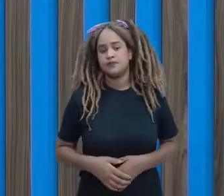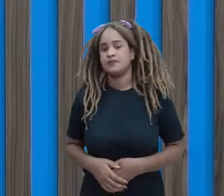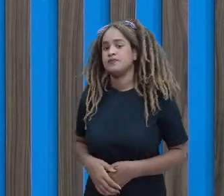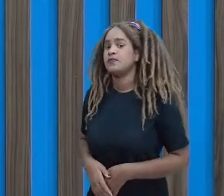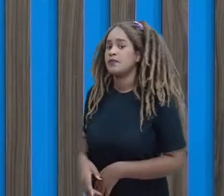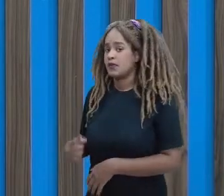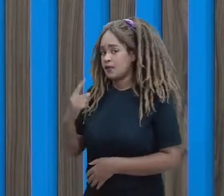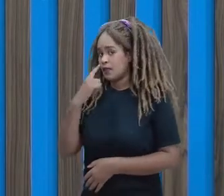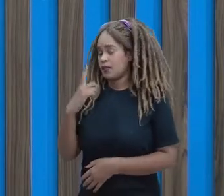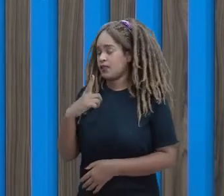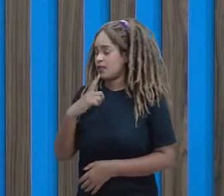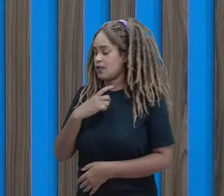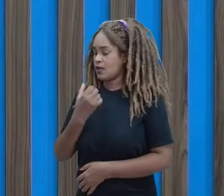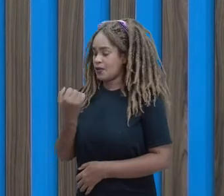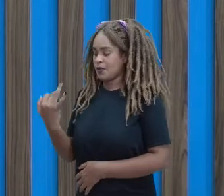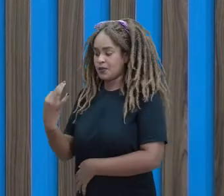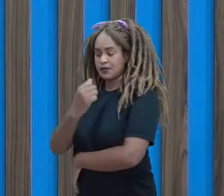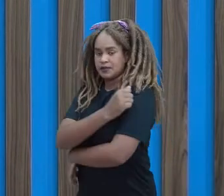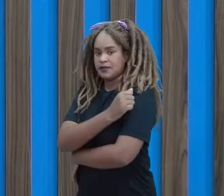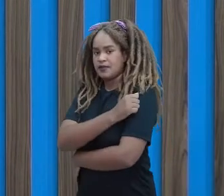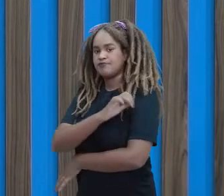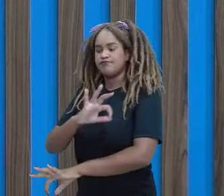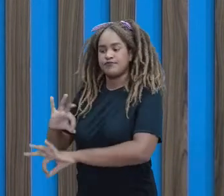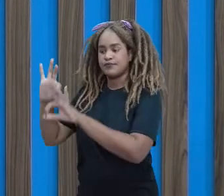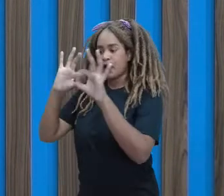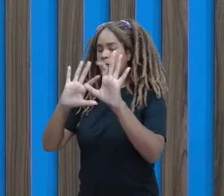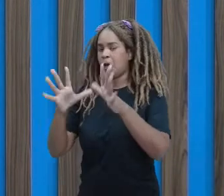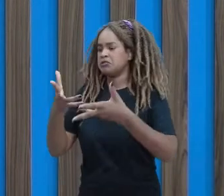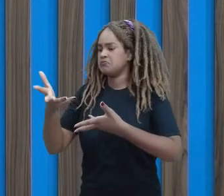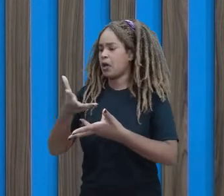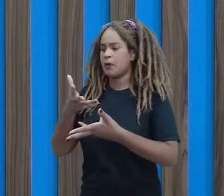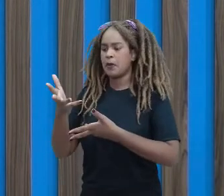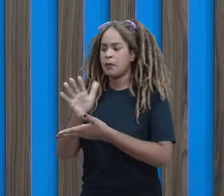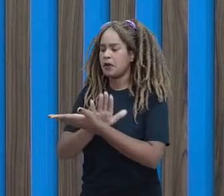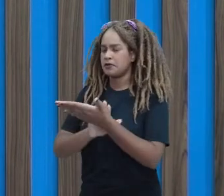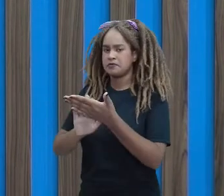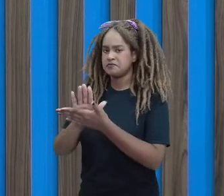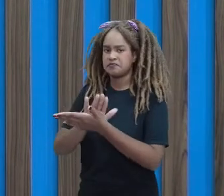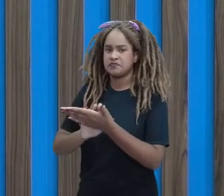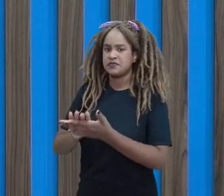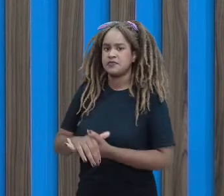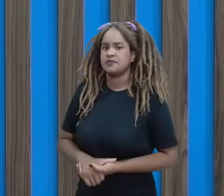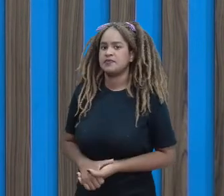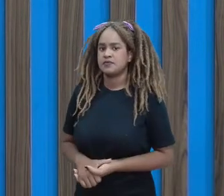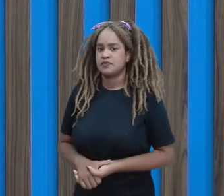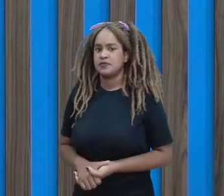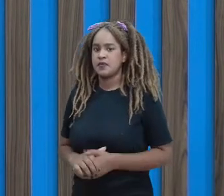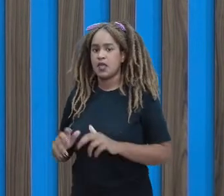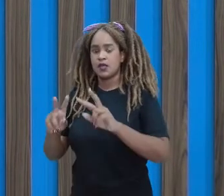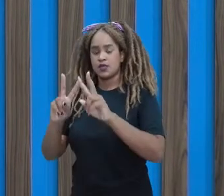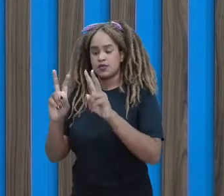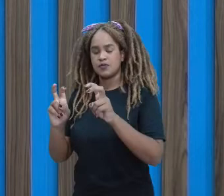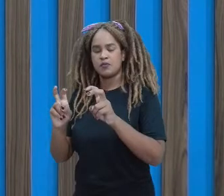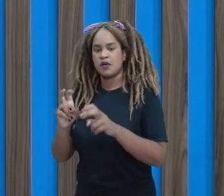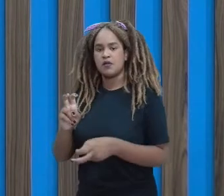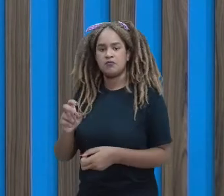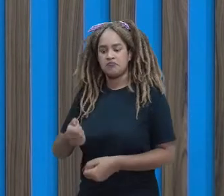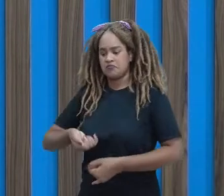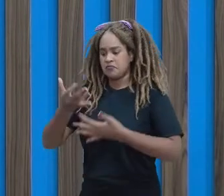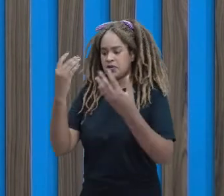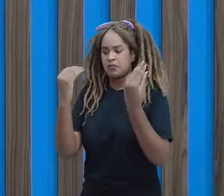aqui alguns alunos assistindo, mas não estão ainda interagindo aqui conosco com relação ao chat,